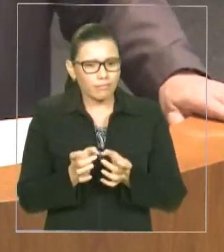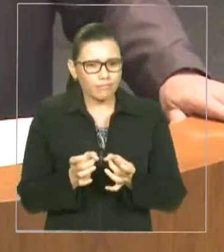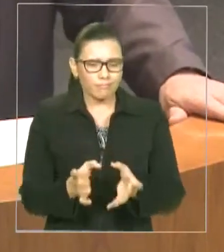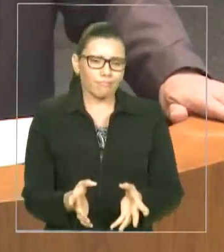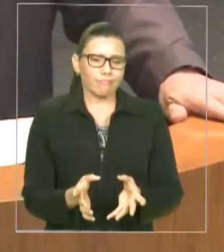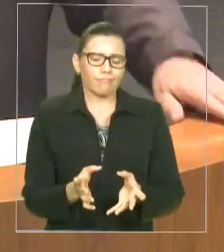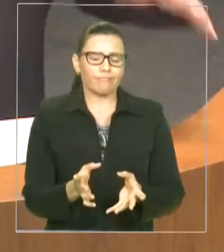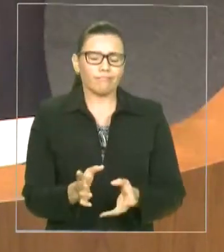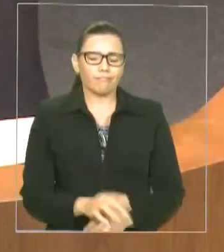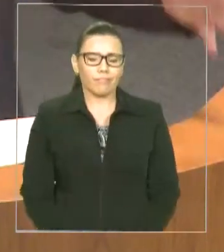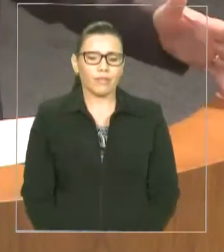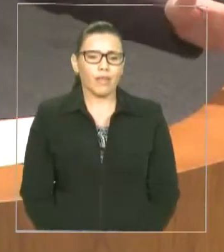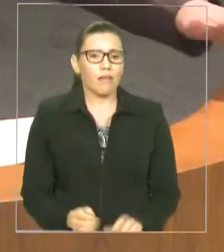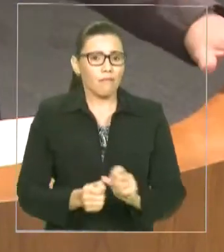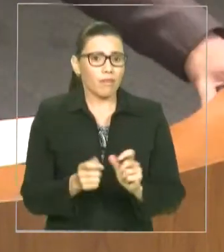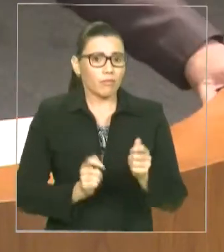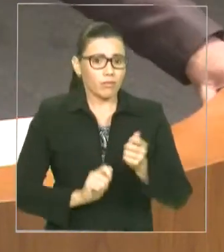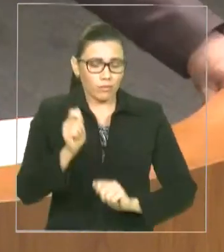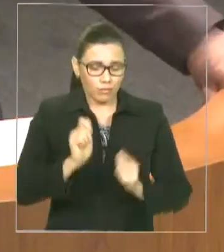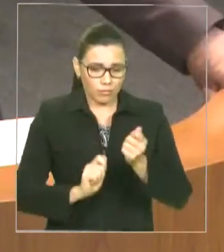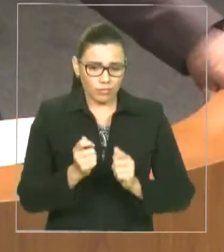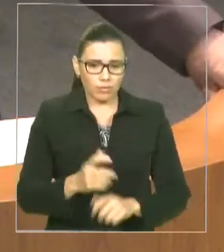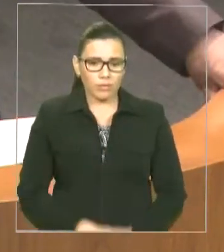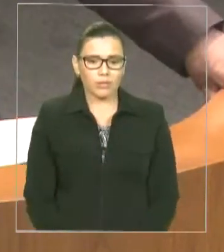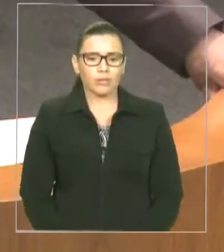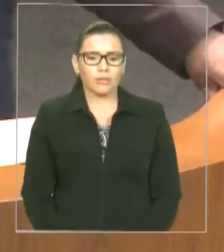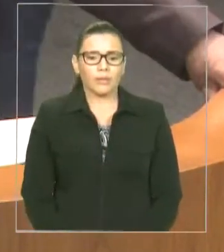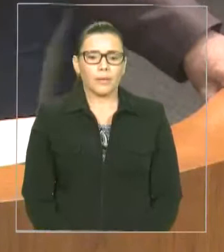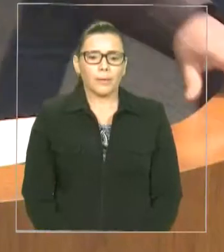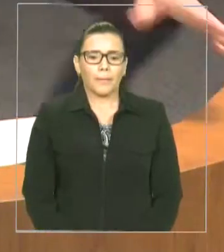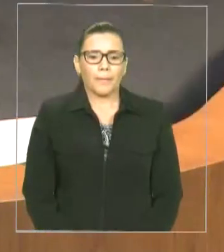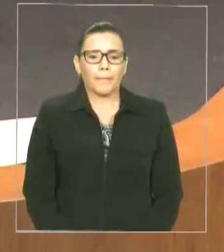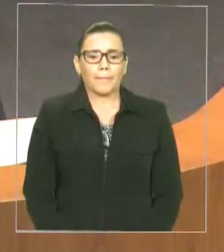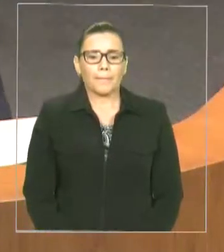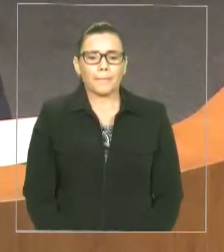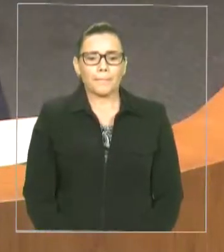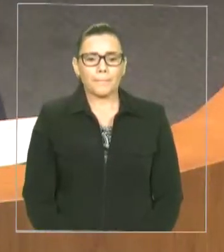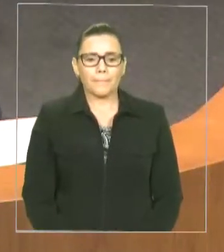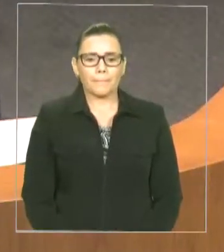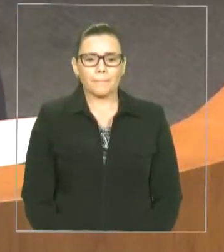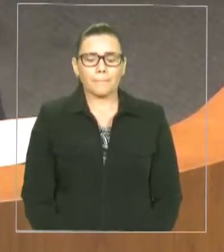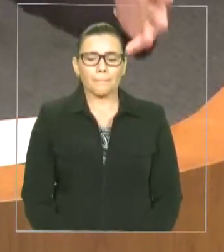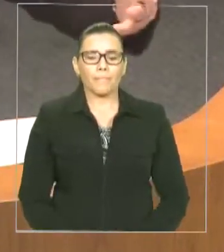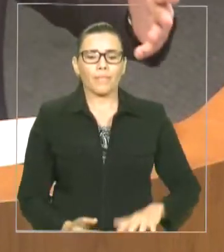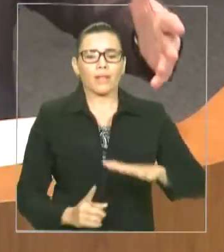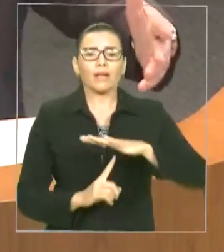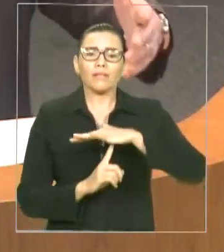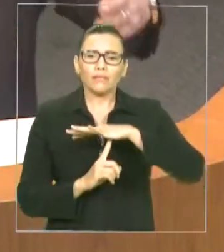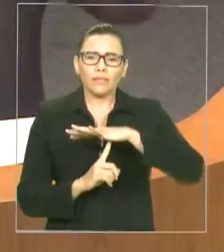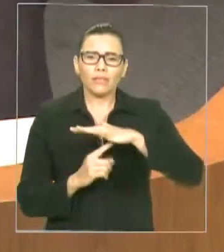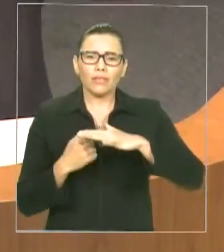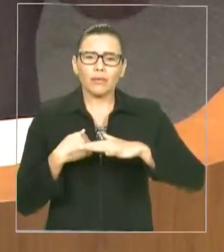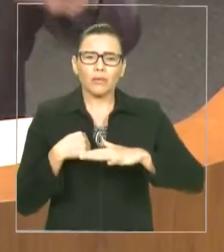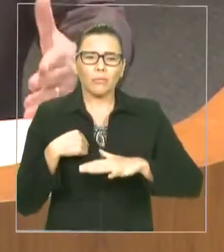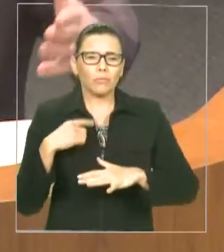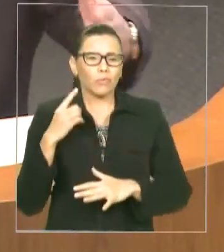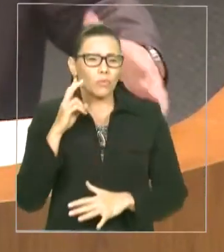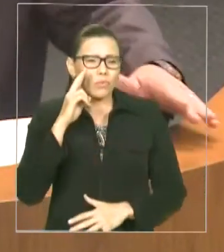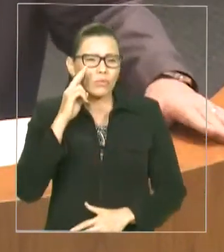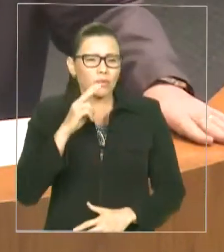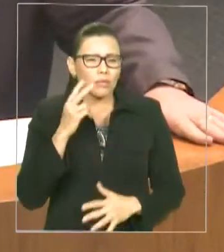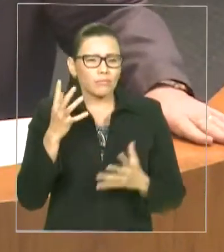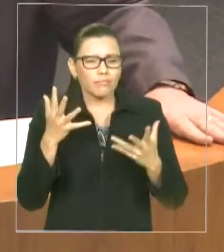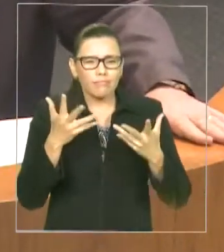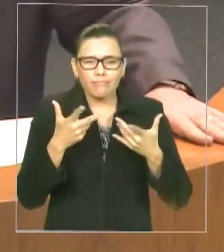industrializados, artesanato, deputado Otelino. A feira me encantou e tem encantado